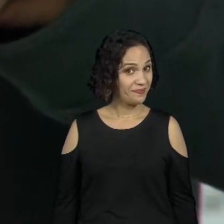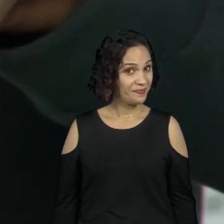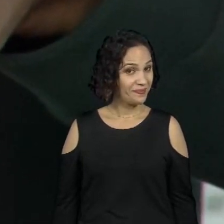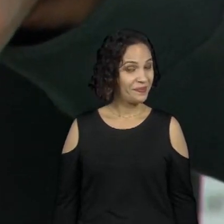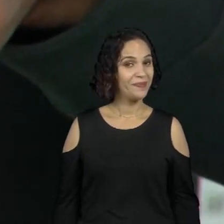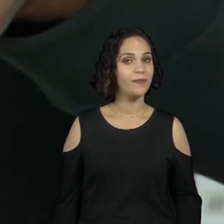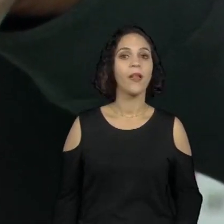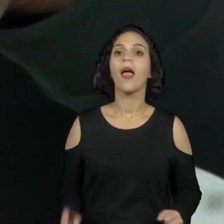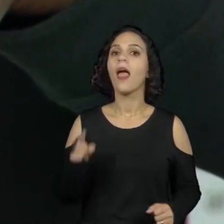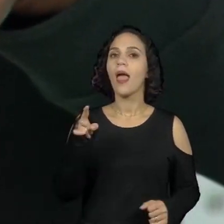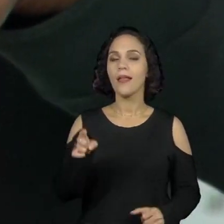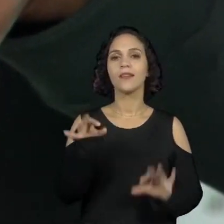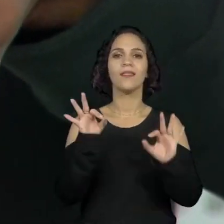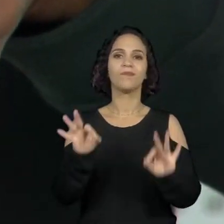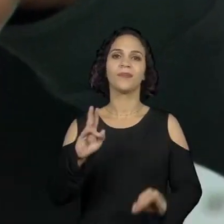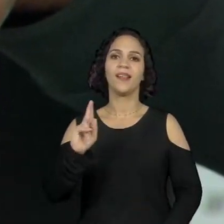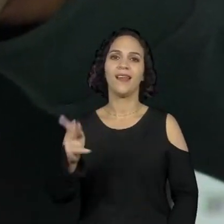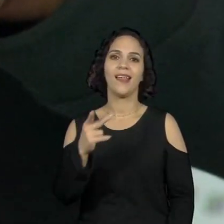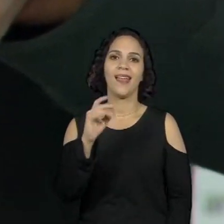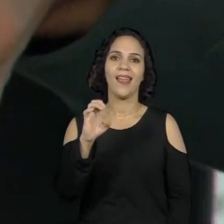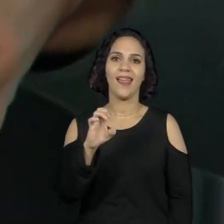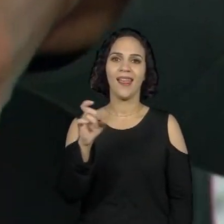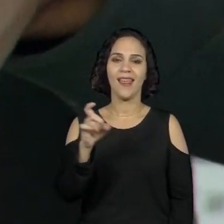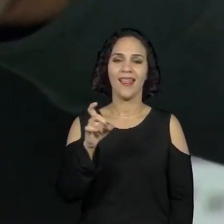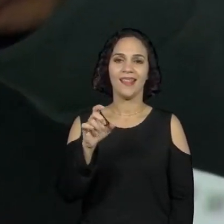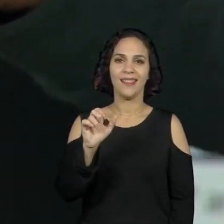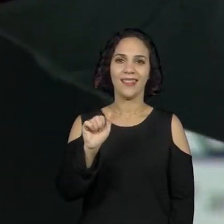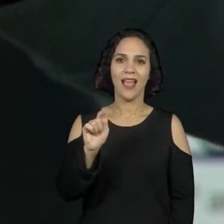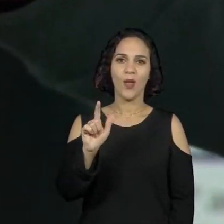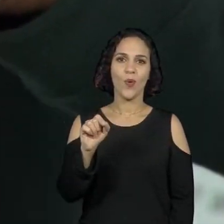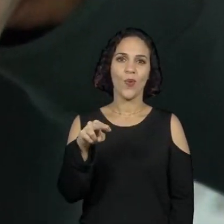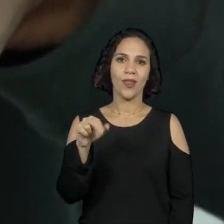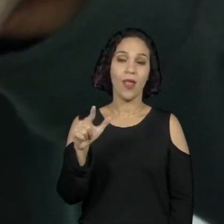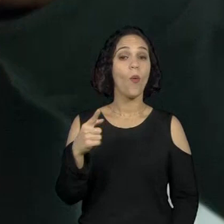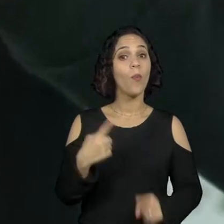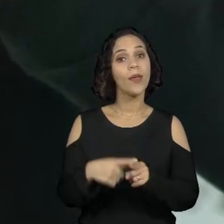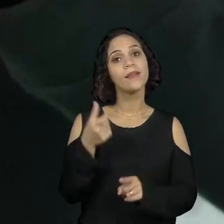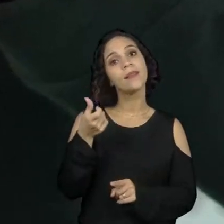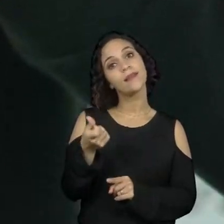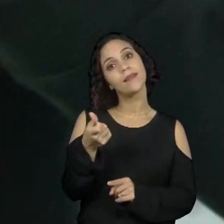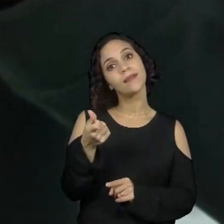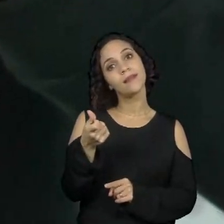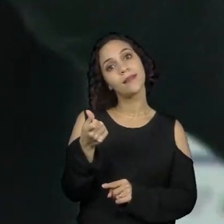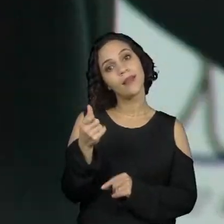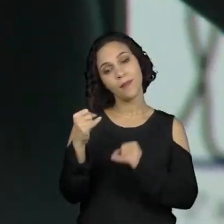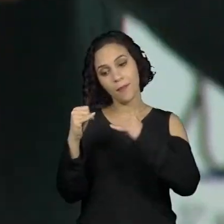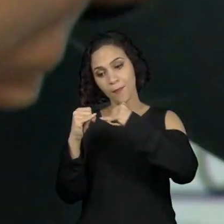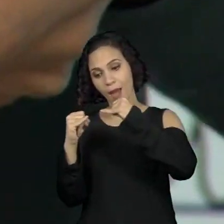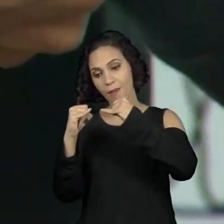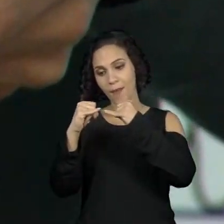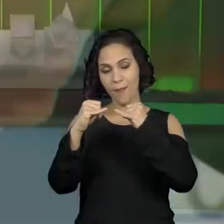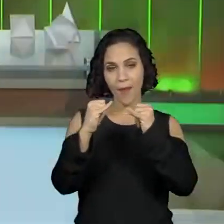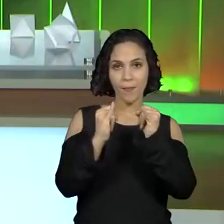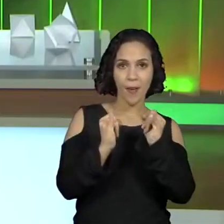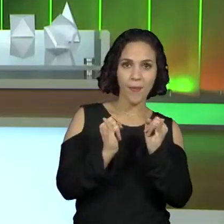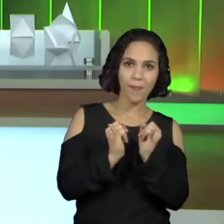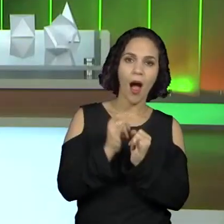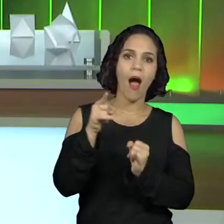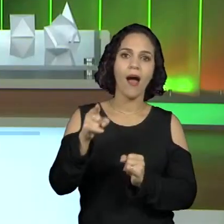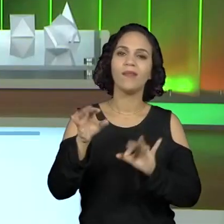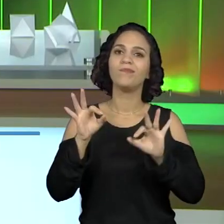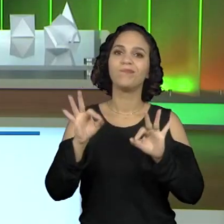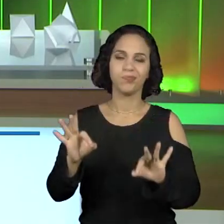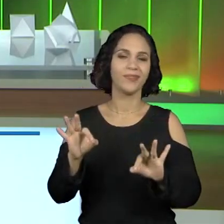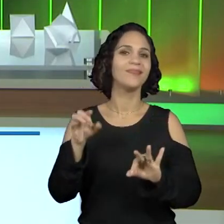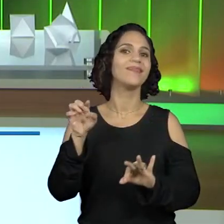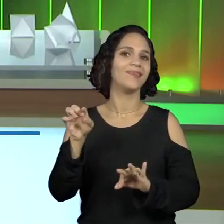Ah, hexagonal. É um hexágono. Então, a nossa pirâmide realmente é de base